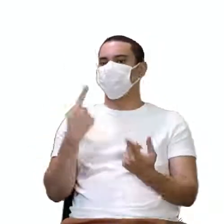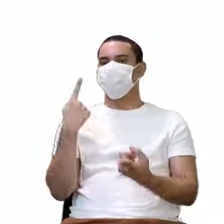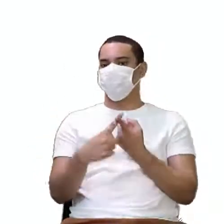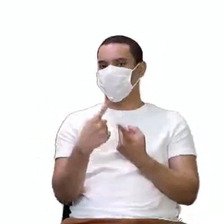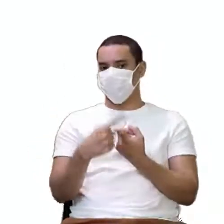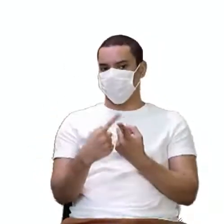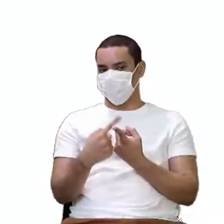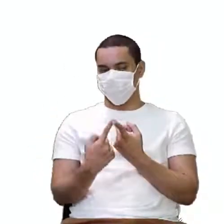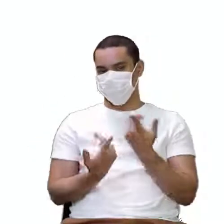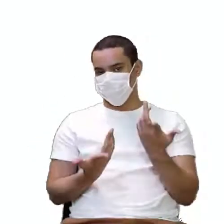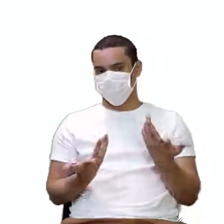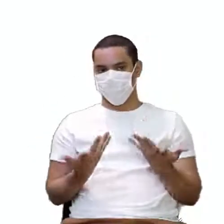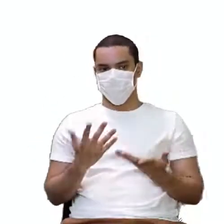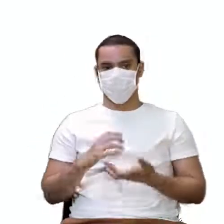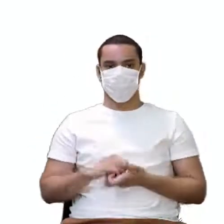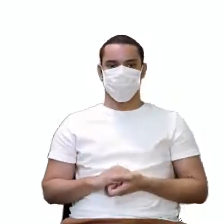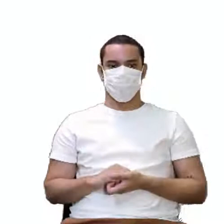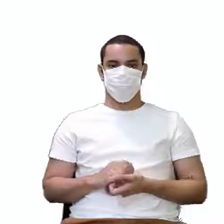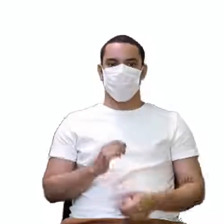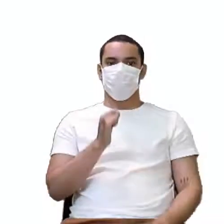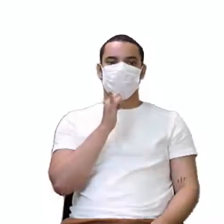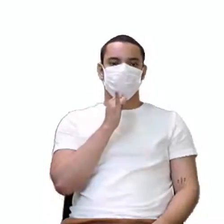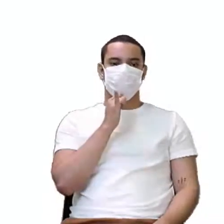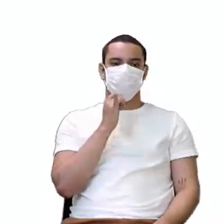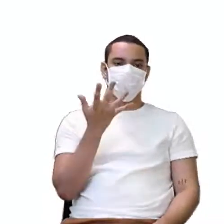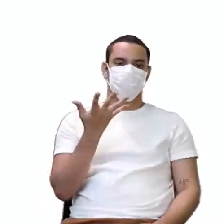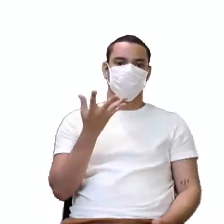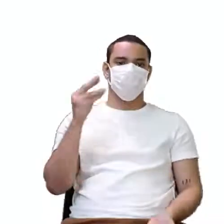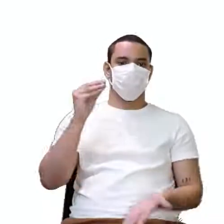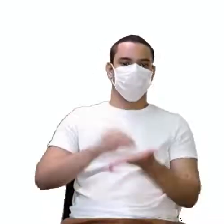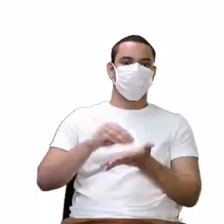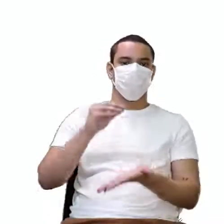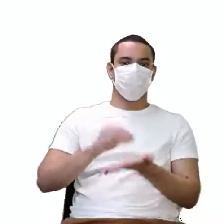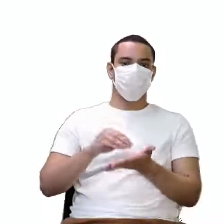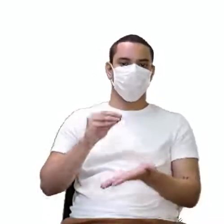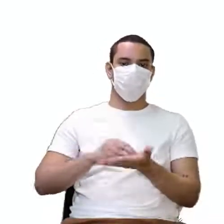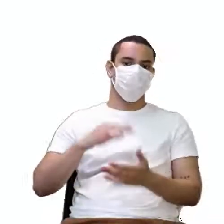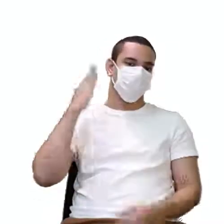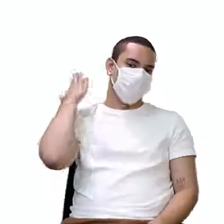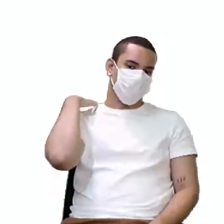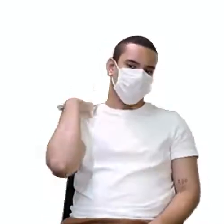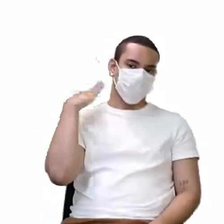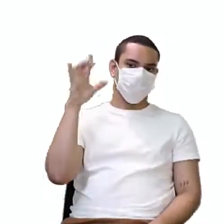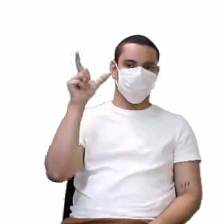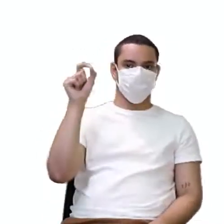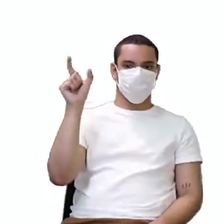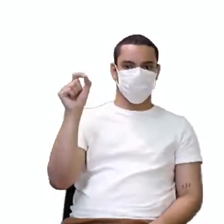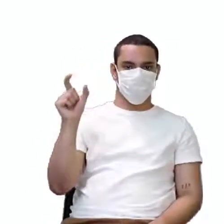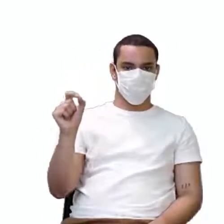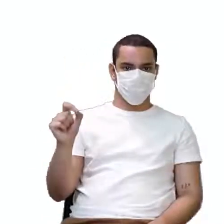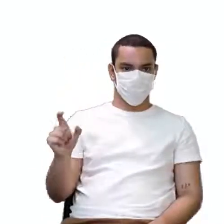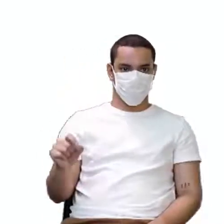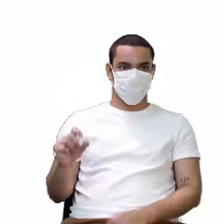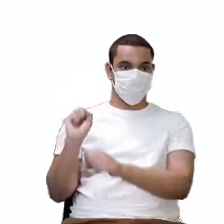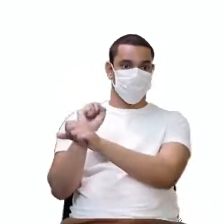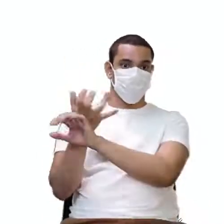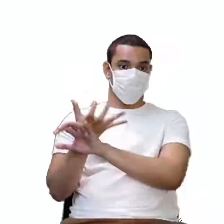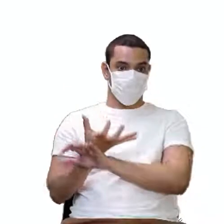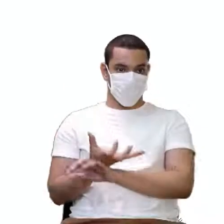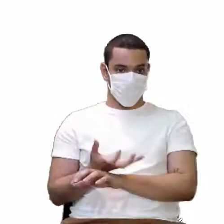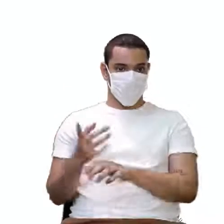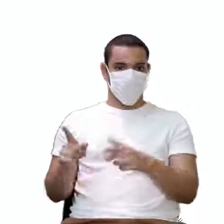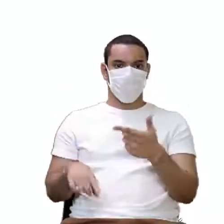Primitivas, tá? Exemplo, a ausência de coluna vertebral nos